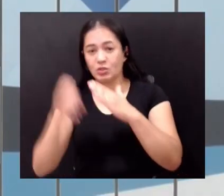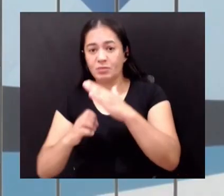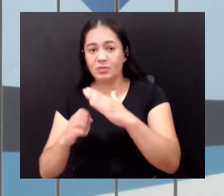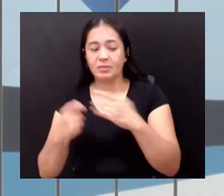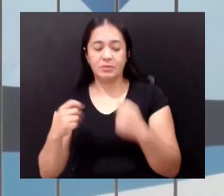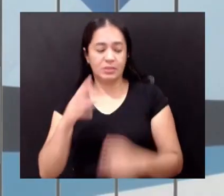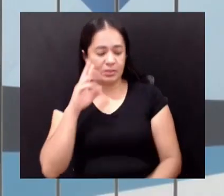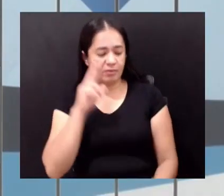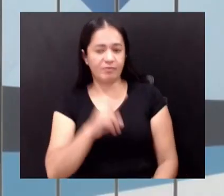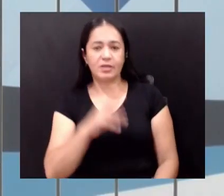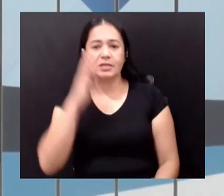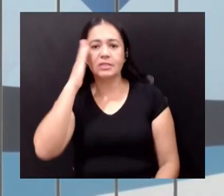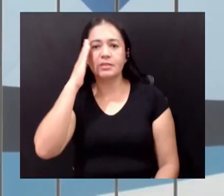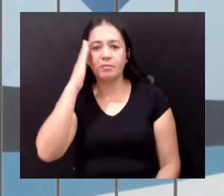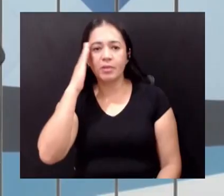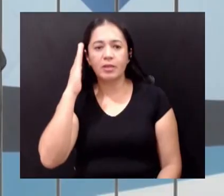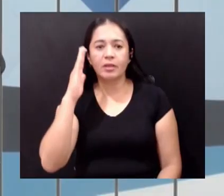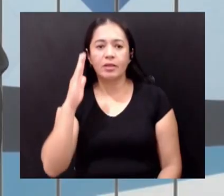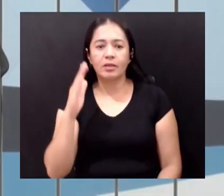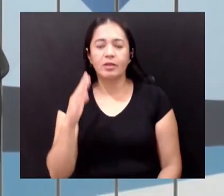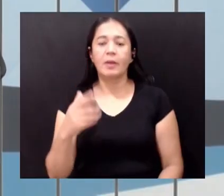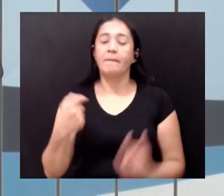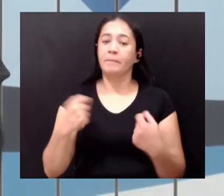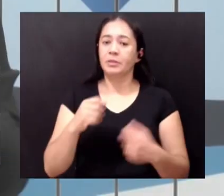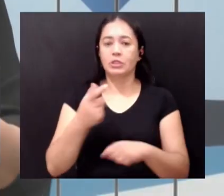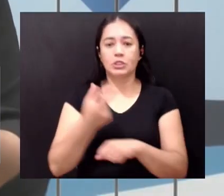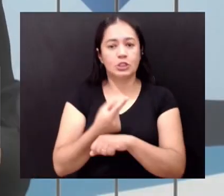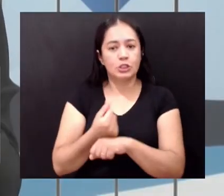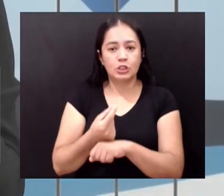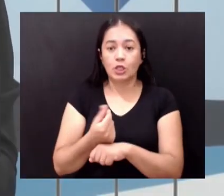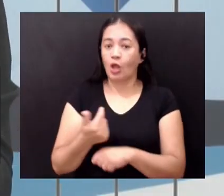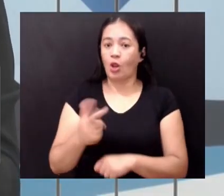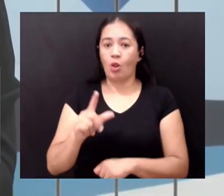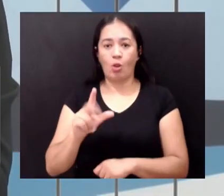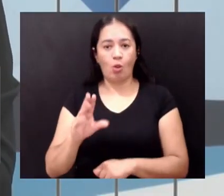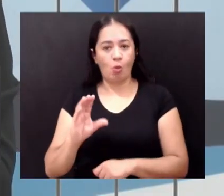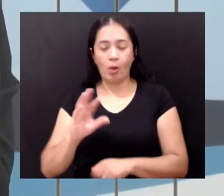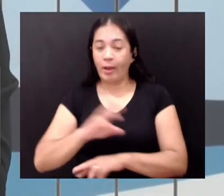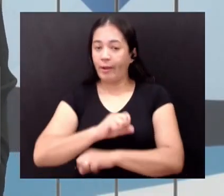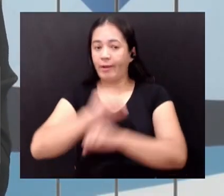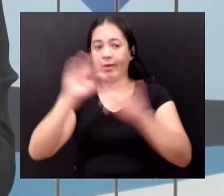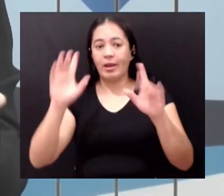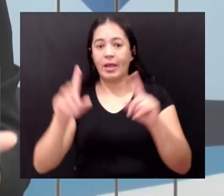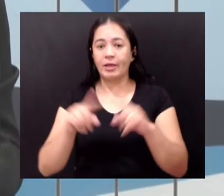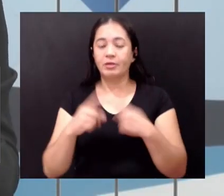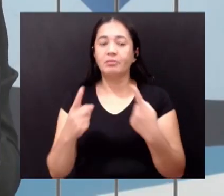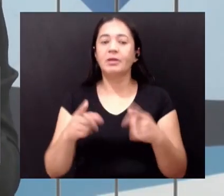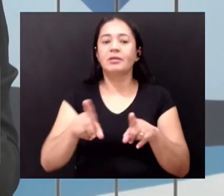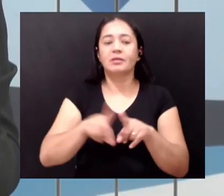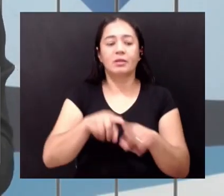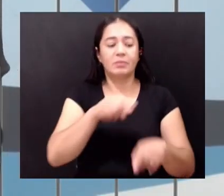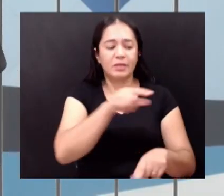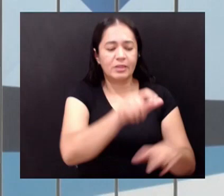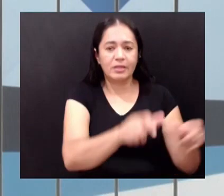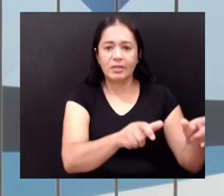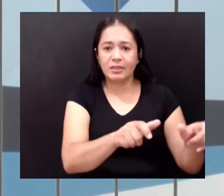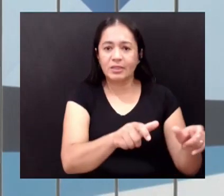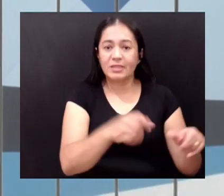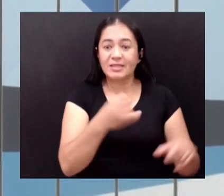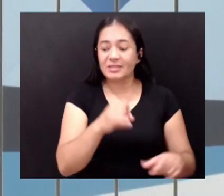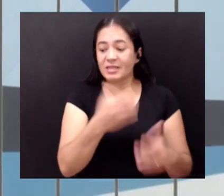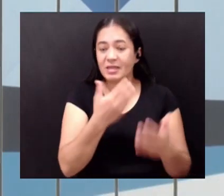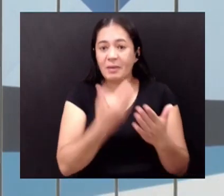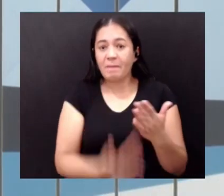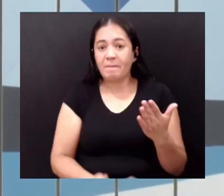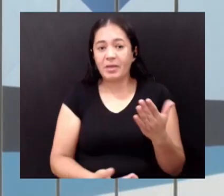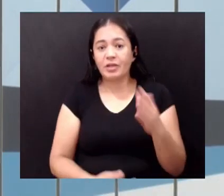claro, com lucratividade, são empresas, mas também para quem está fazendo isso acontecer para ele. Porque se ele perde essa mão de obra, ele não tem o lucro